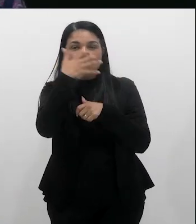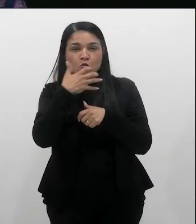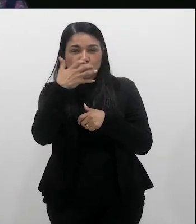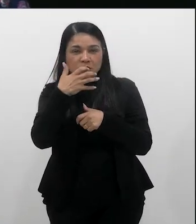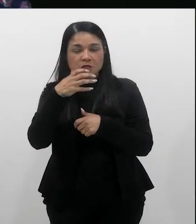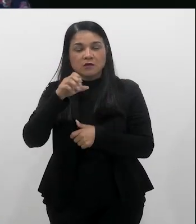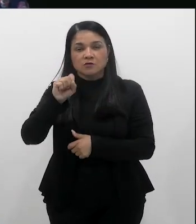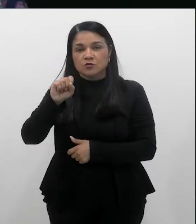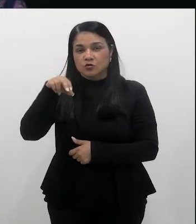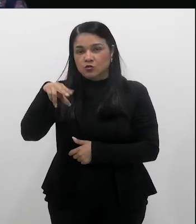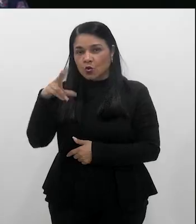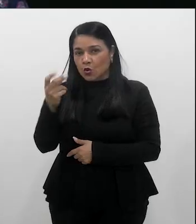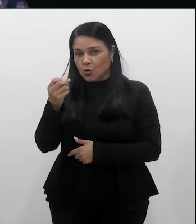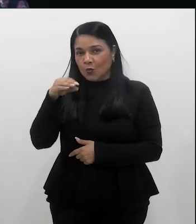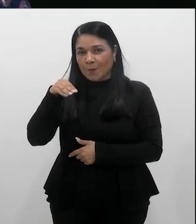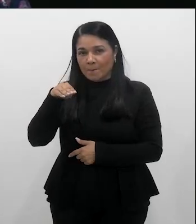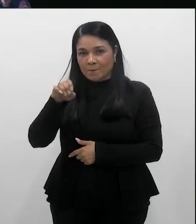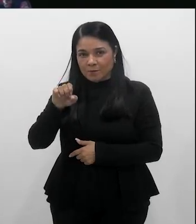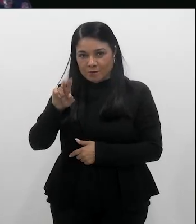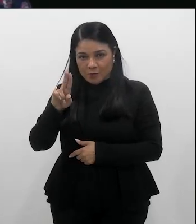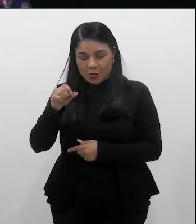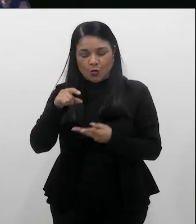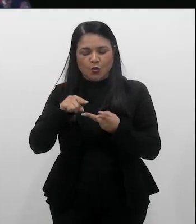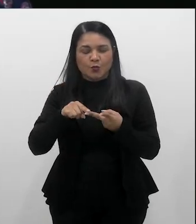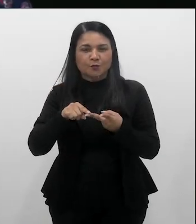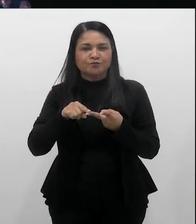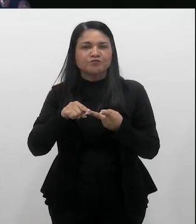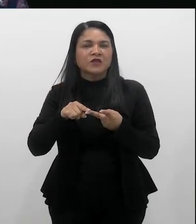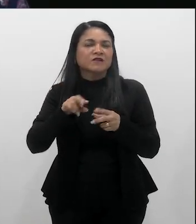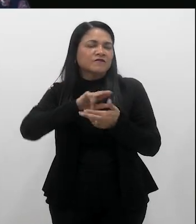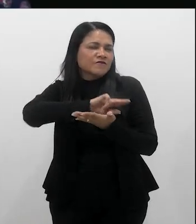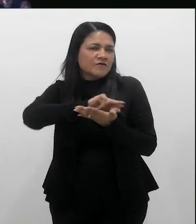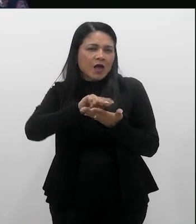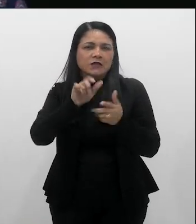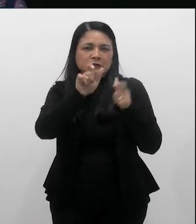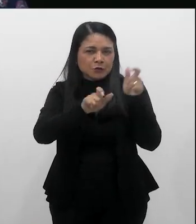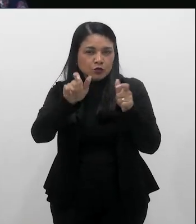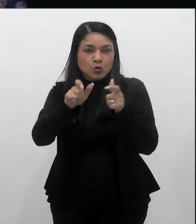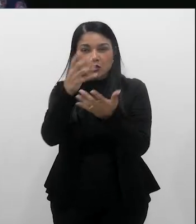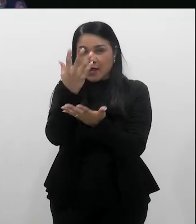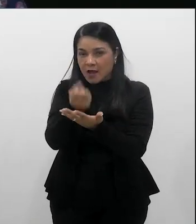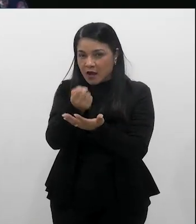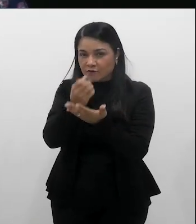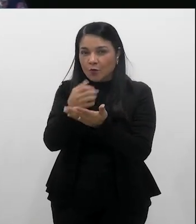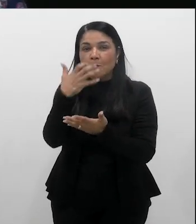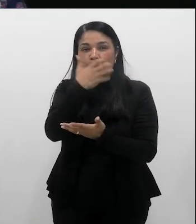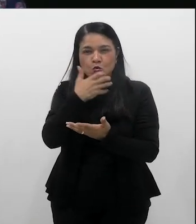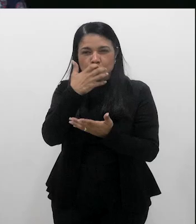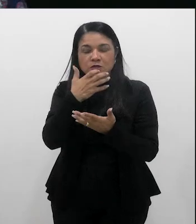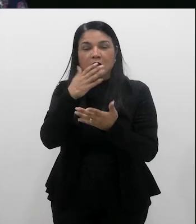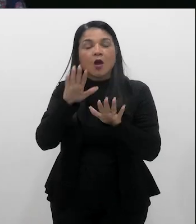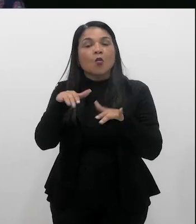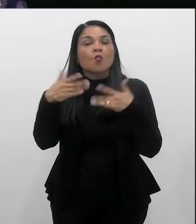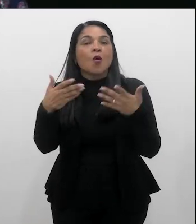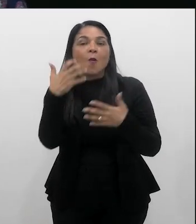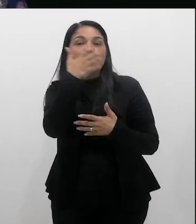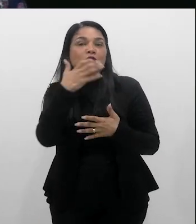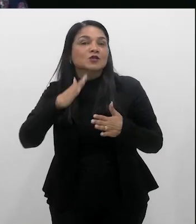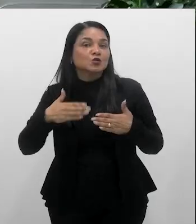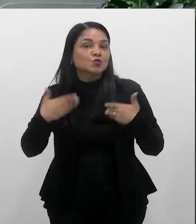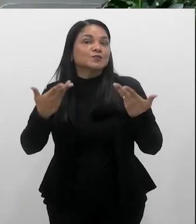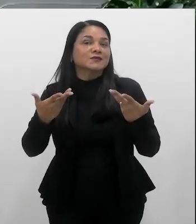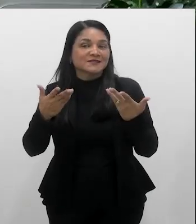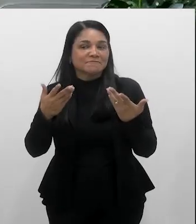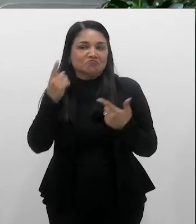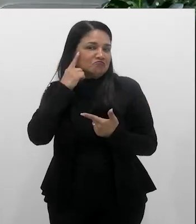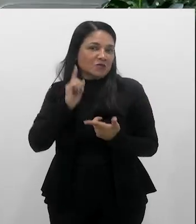Sonho Meu. Né? Porque foi Dona Ivone, Maria Bethânia, muita gente gravou, né? Qual seria a música surpresa que nós